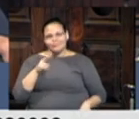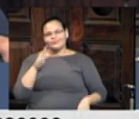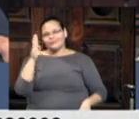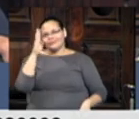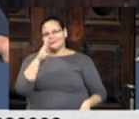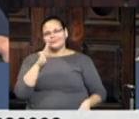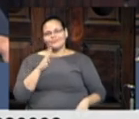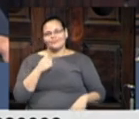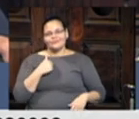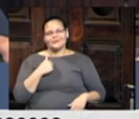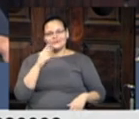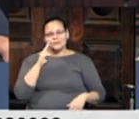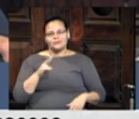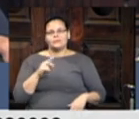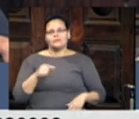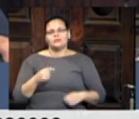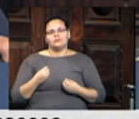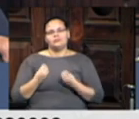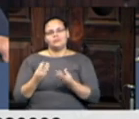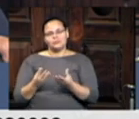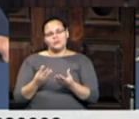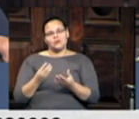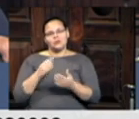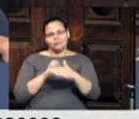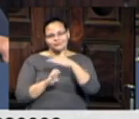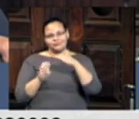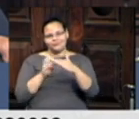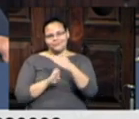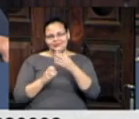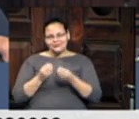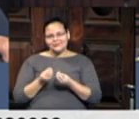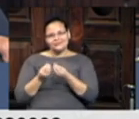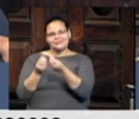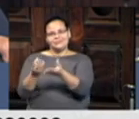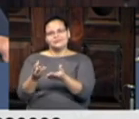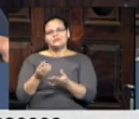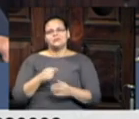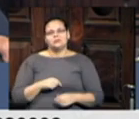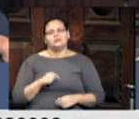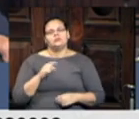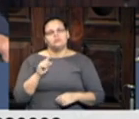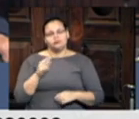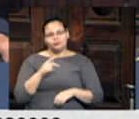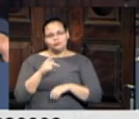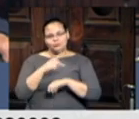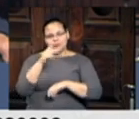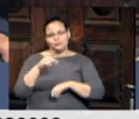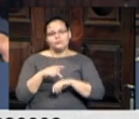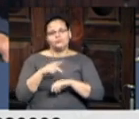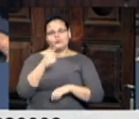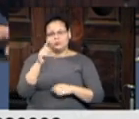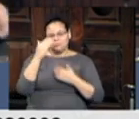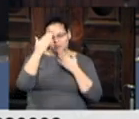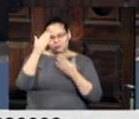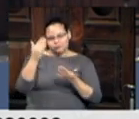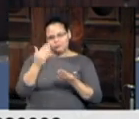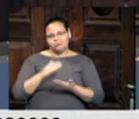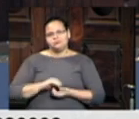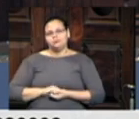à entrega desse recurso para o capital estrangeiro. Obrigado.